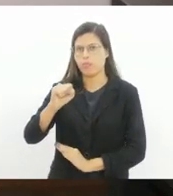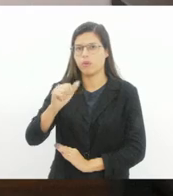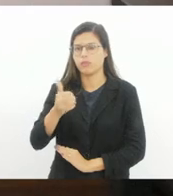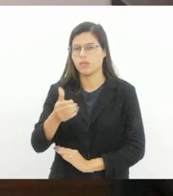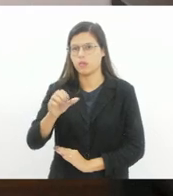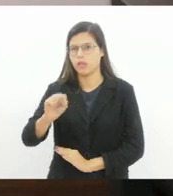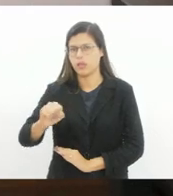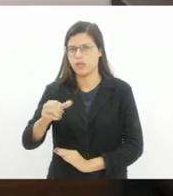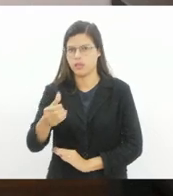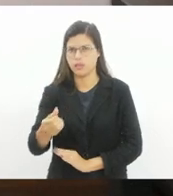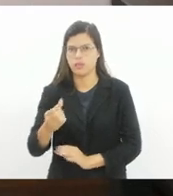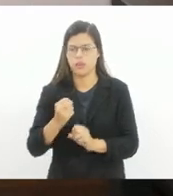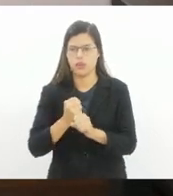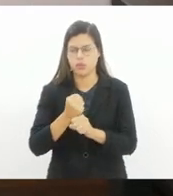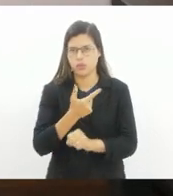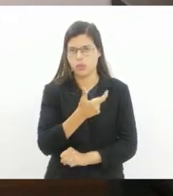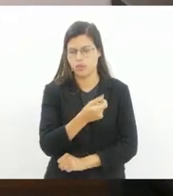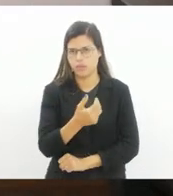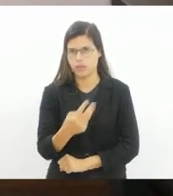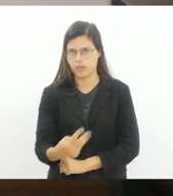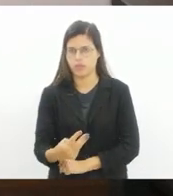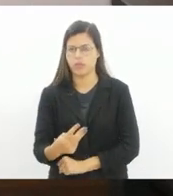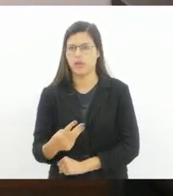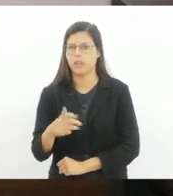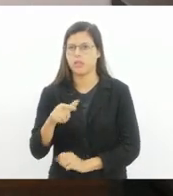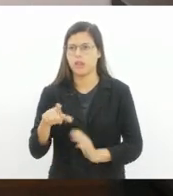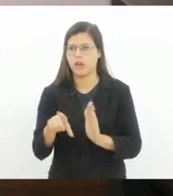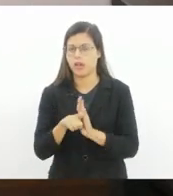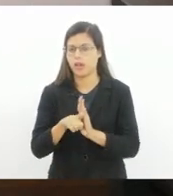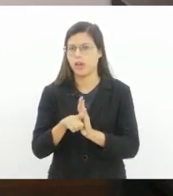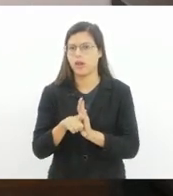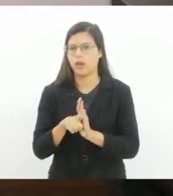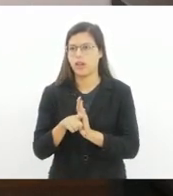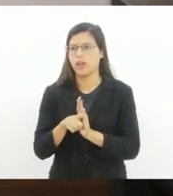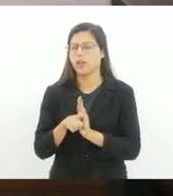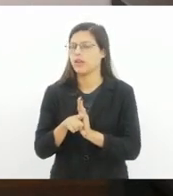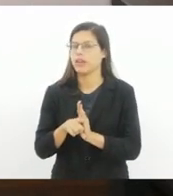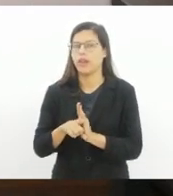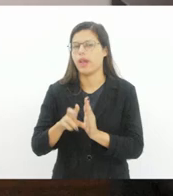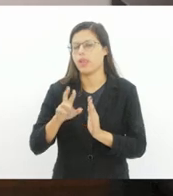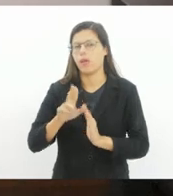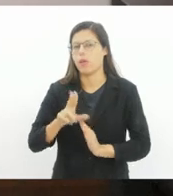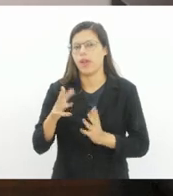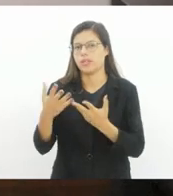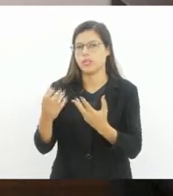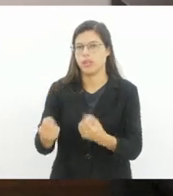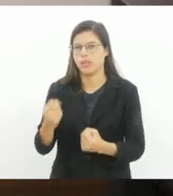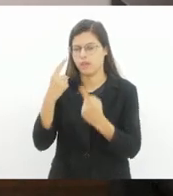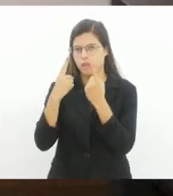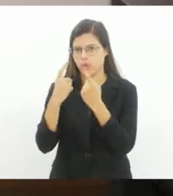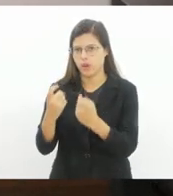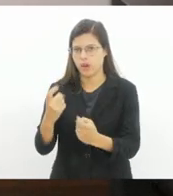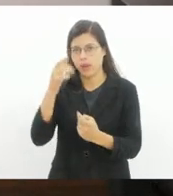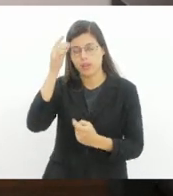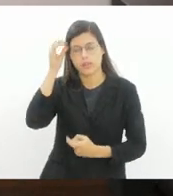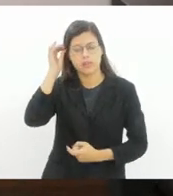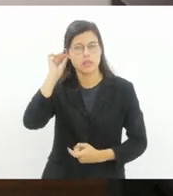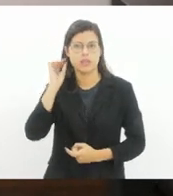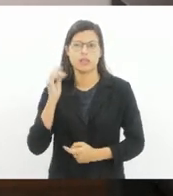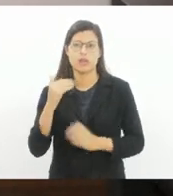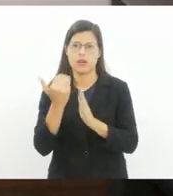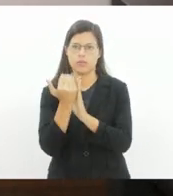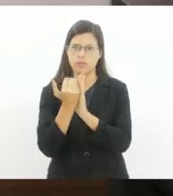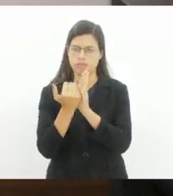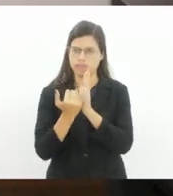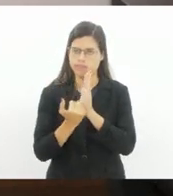8.186, de 2023, que é a Lei Sem Consentimento e Violência, que cria no âmbito no município o protocolo Sem